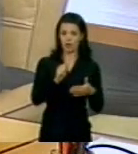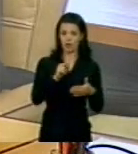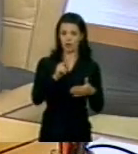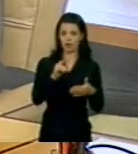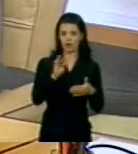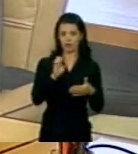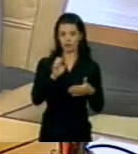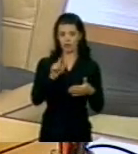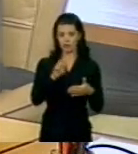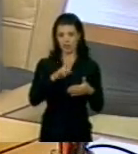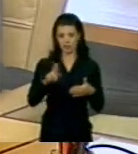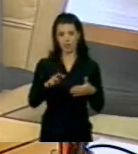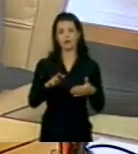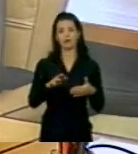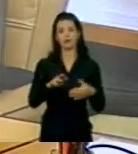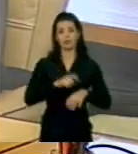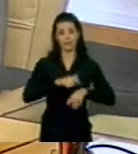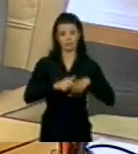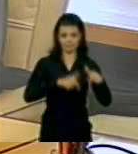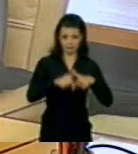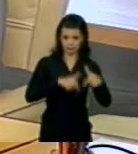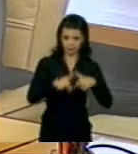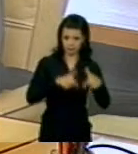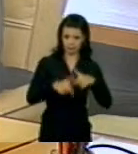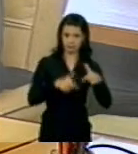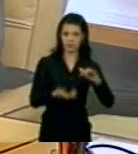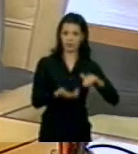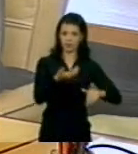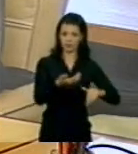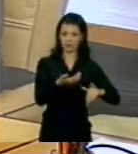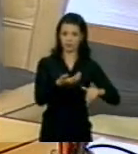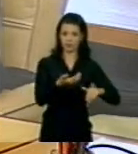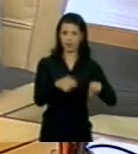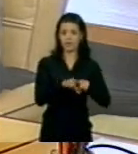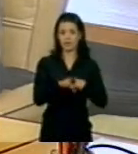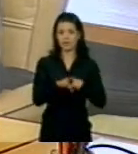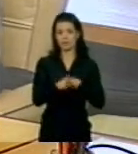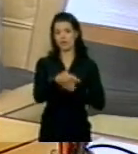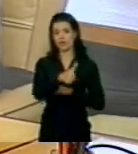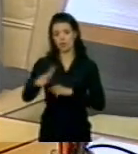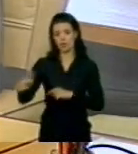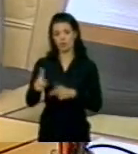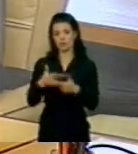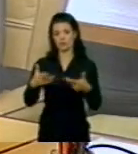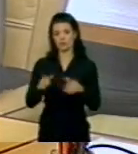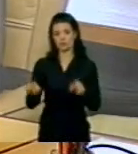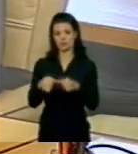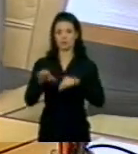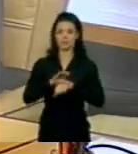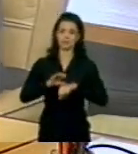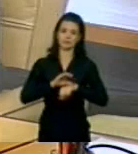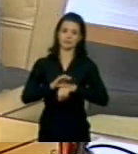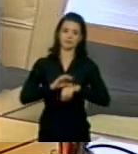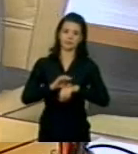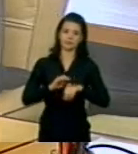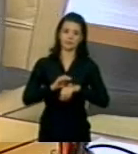do mandato ou imposta qualquer outra medida prevista naquele artigo 309 do Código de Processo Penal